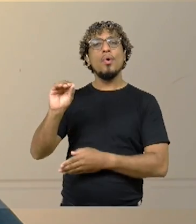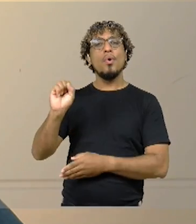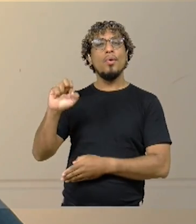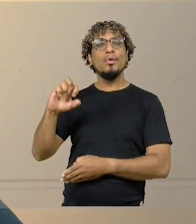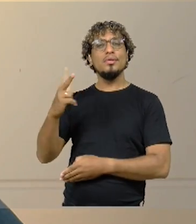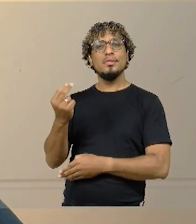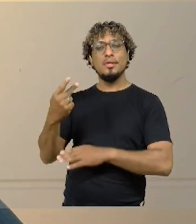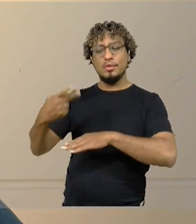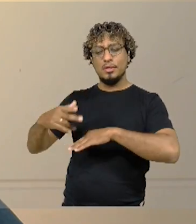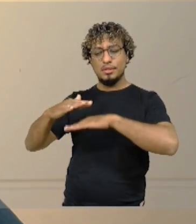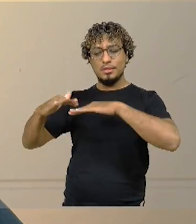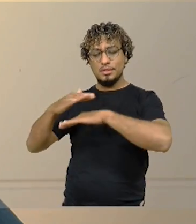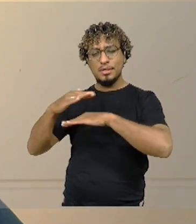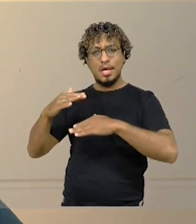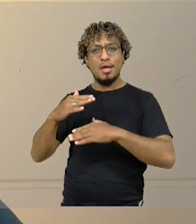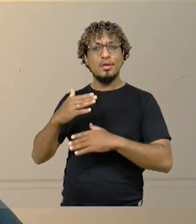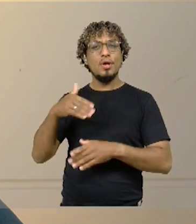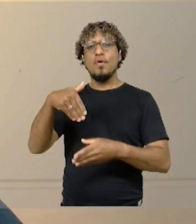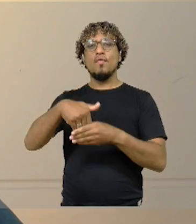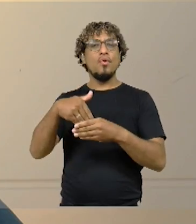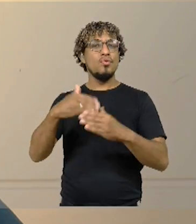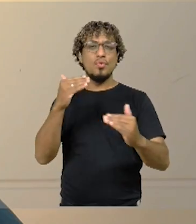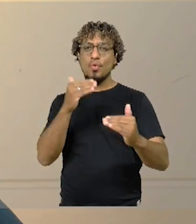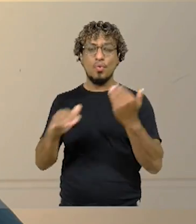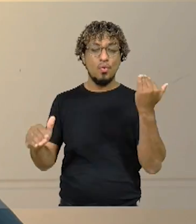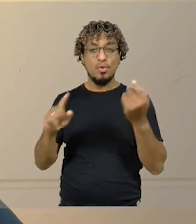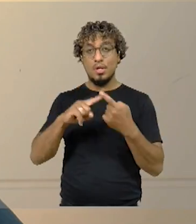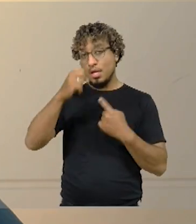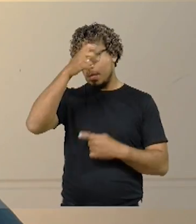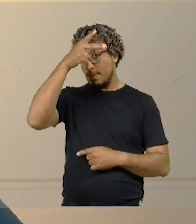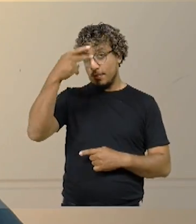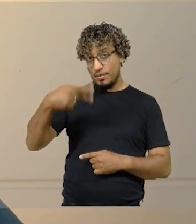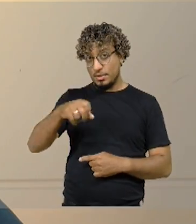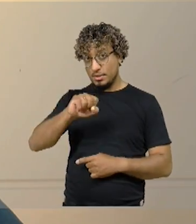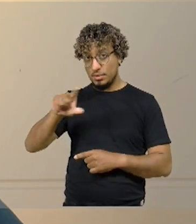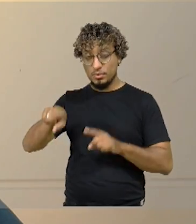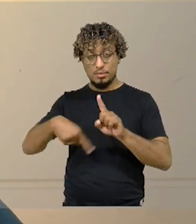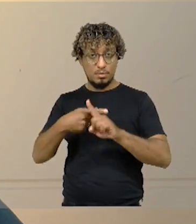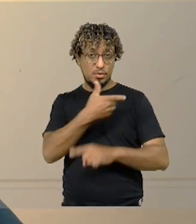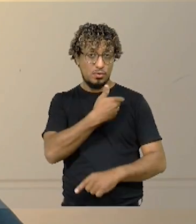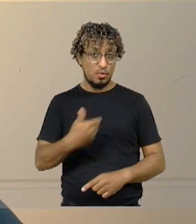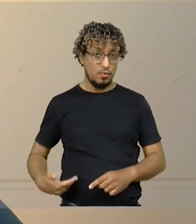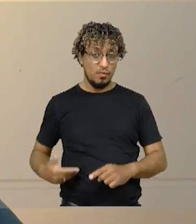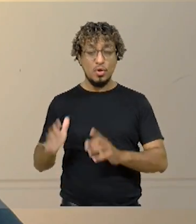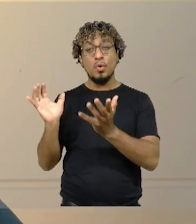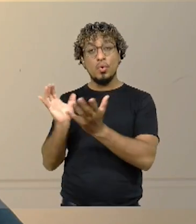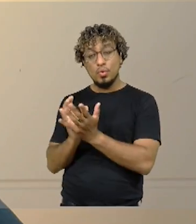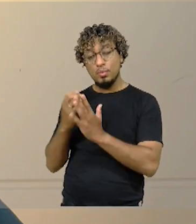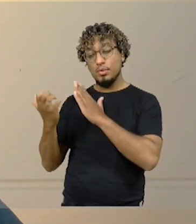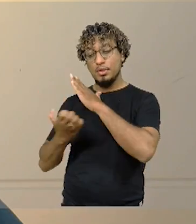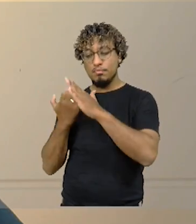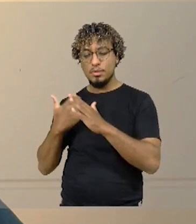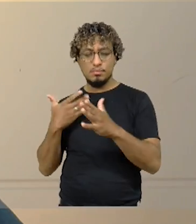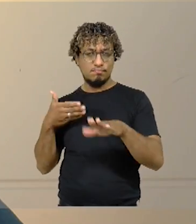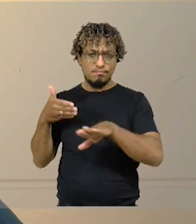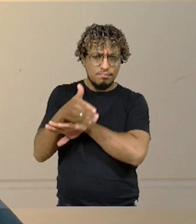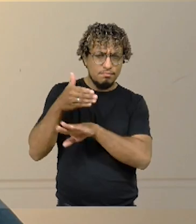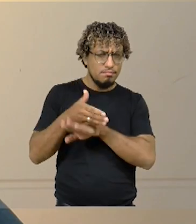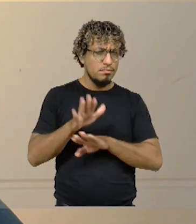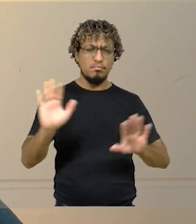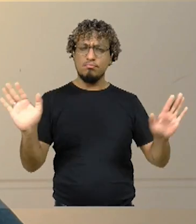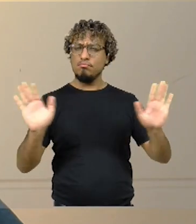retornar à sua casa. Então tem que valorizar também os trabalhadores e trabalhadoras da limpeza. E você tem que tratar principalmente do resíduo sólido,